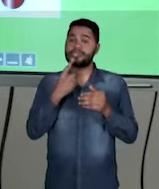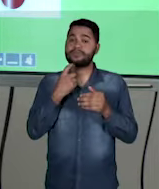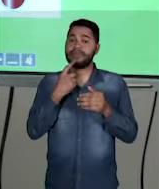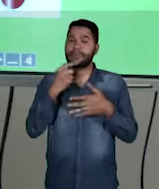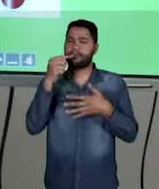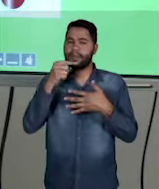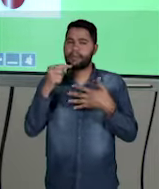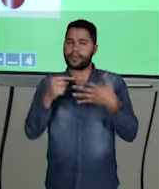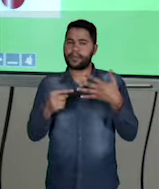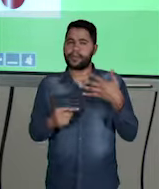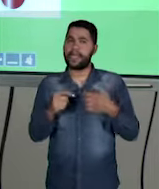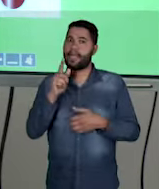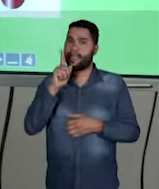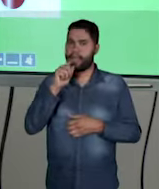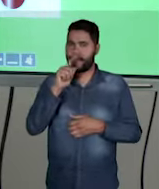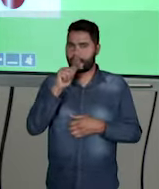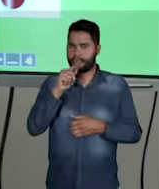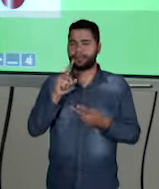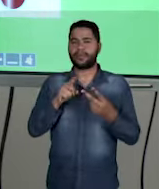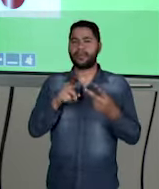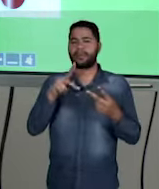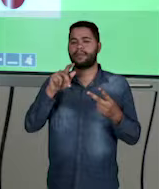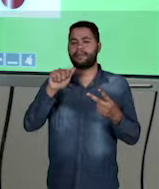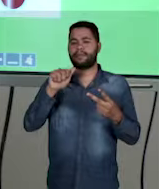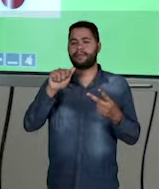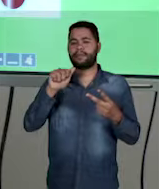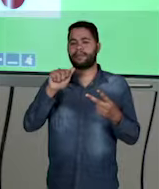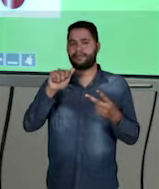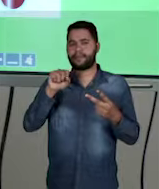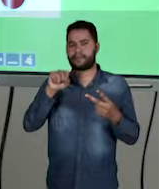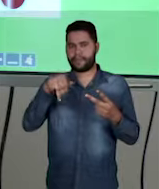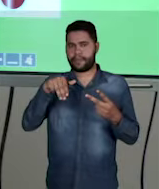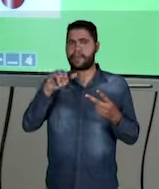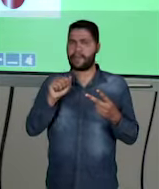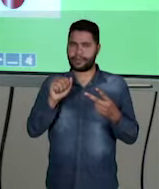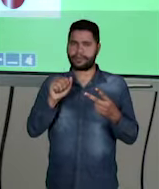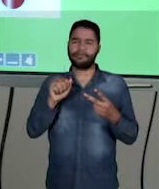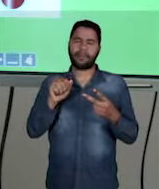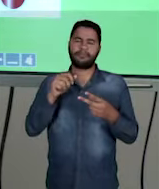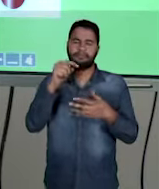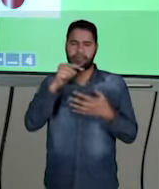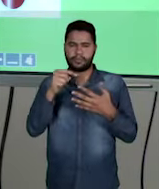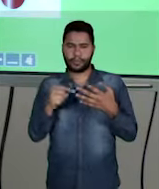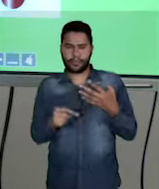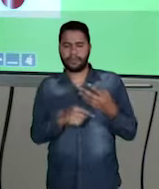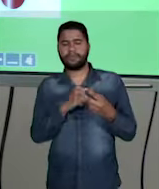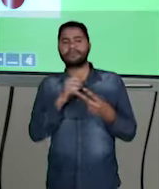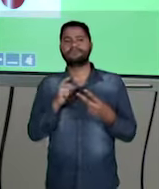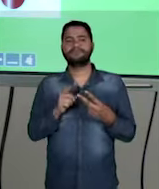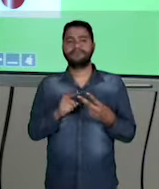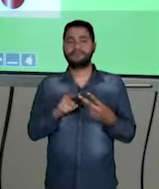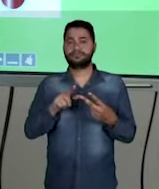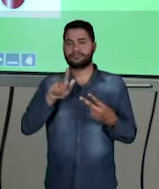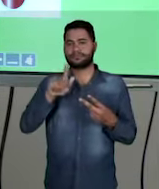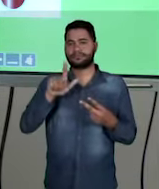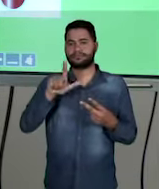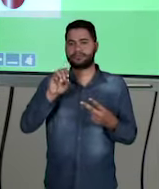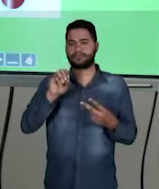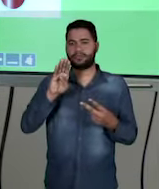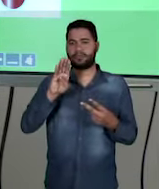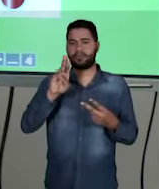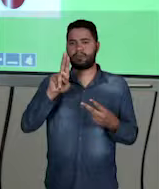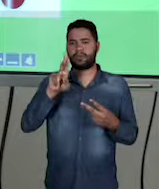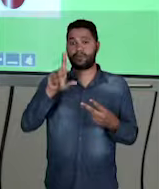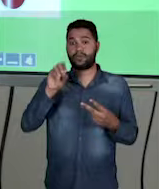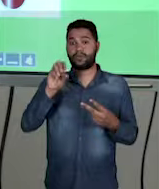composto por água, né? Plasma, que vai ter água, eletrólitos, proteínas, glóbulos brancos, que são as